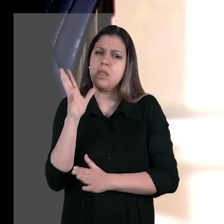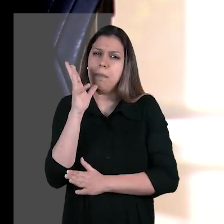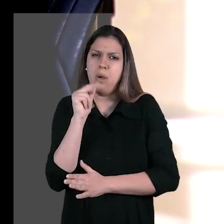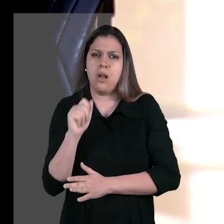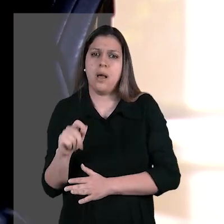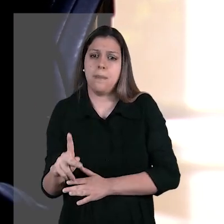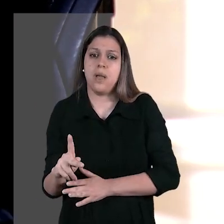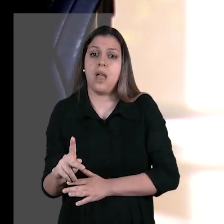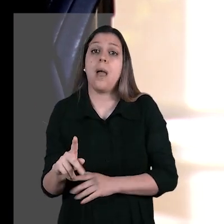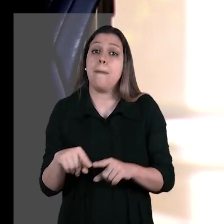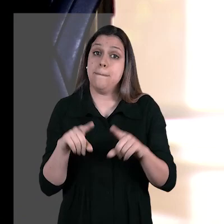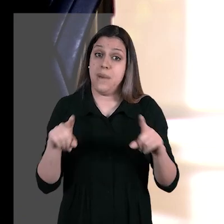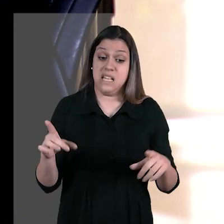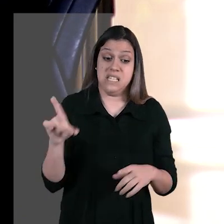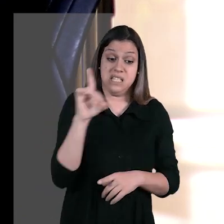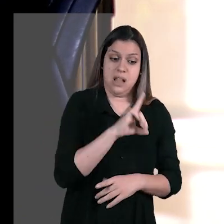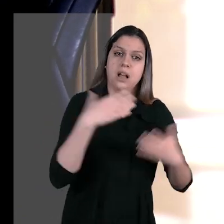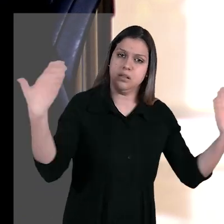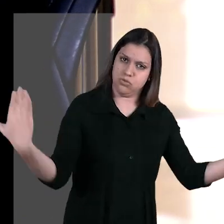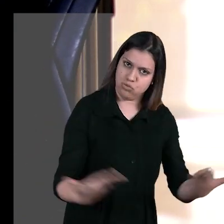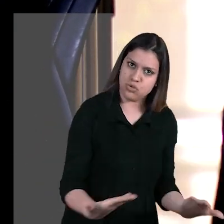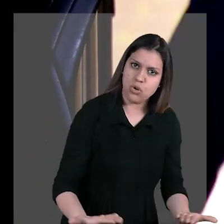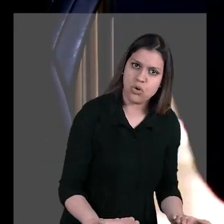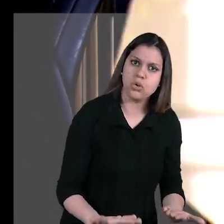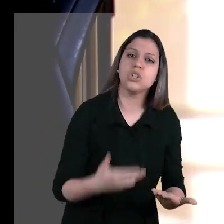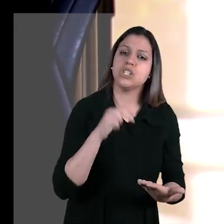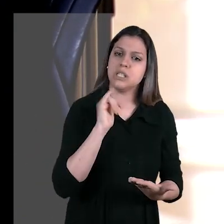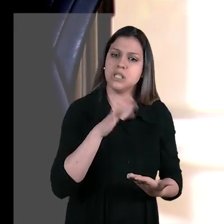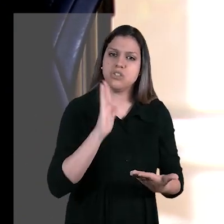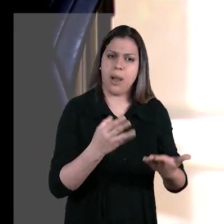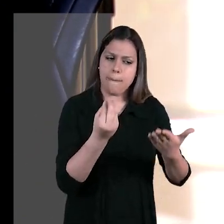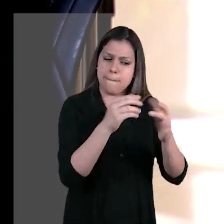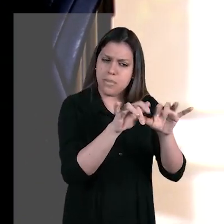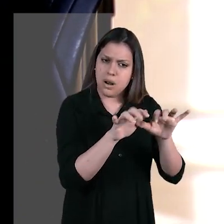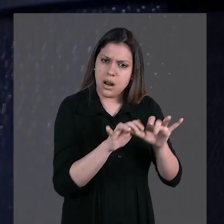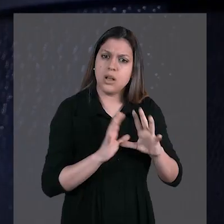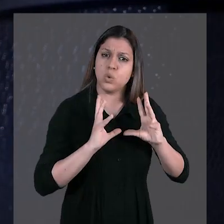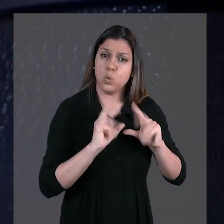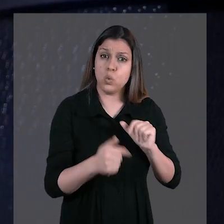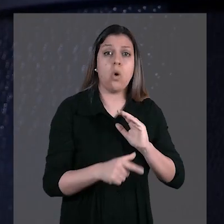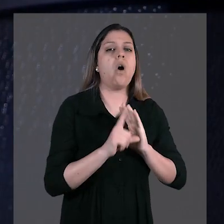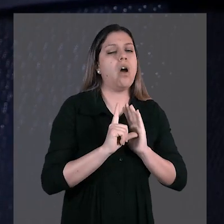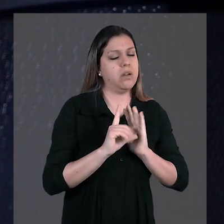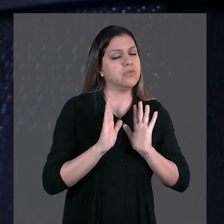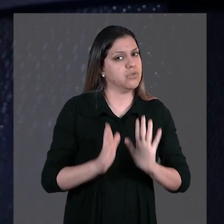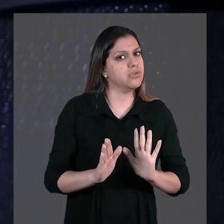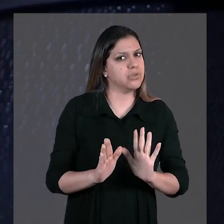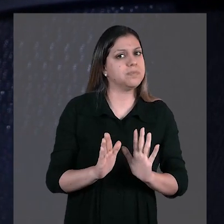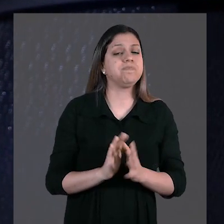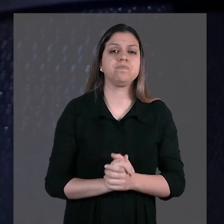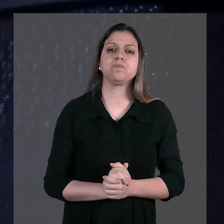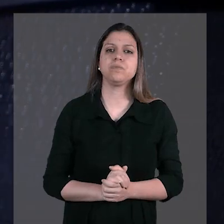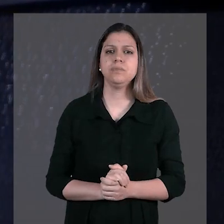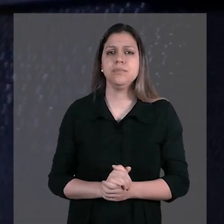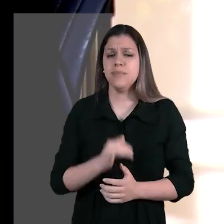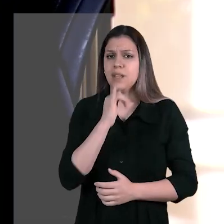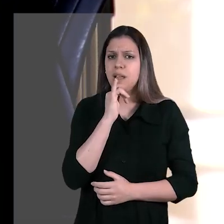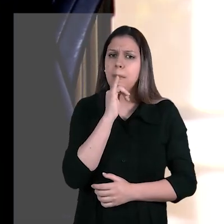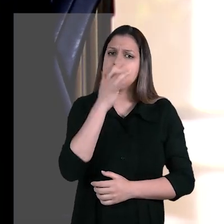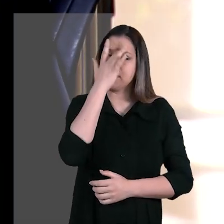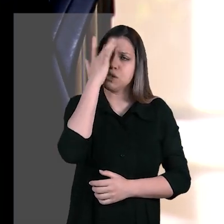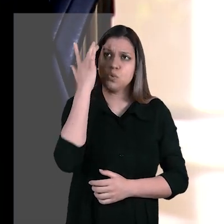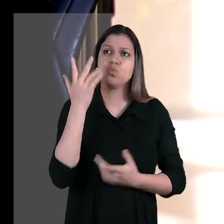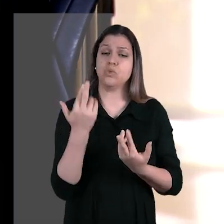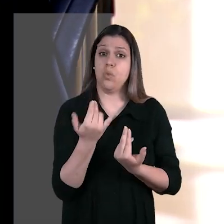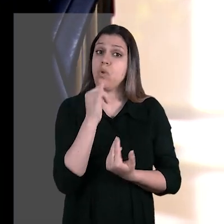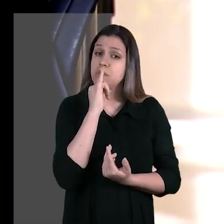prazo bem aí, vale hoje. O que vale é hoje, ele preencheu todos os requisitos. Da mesma forma, a pessoa que já preencheu